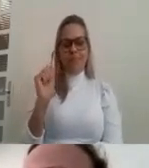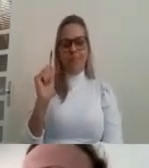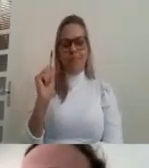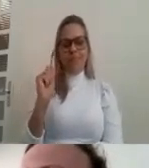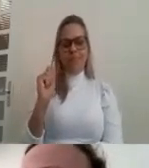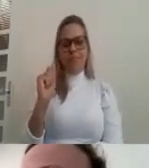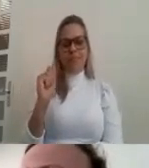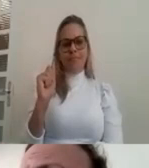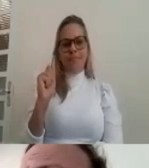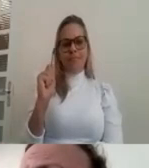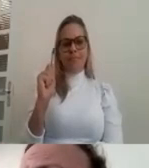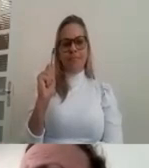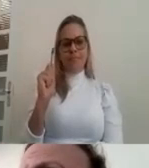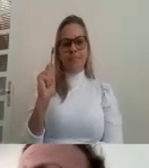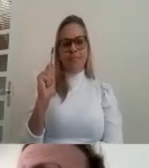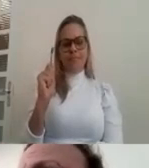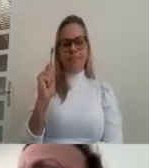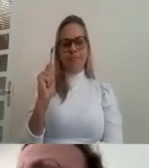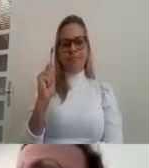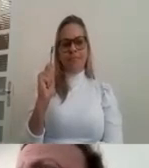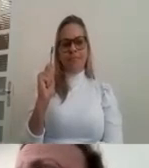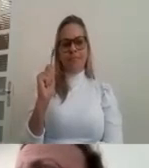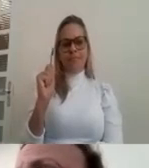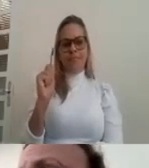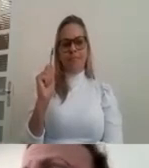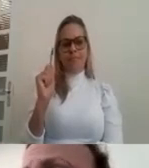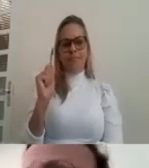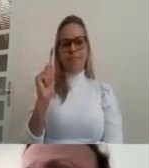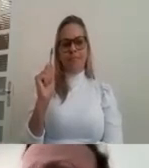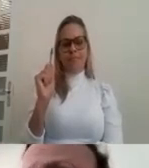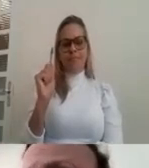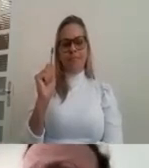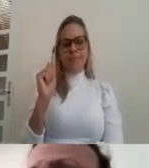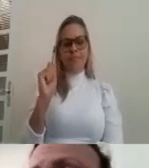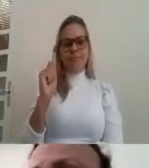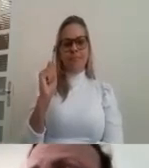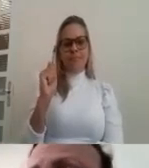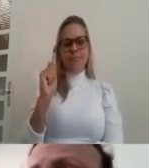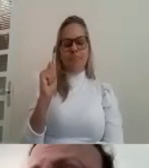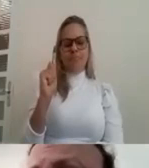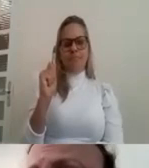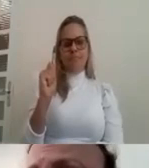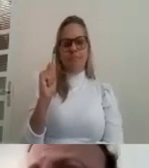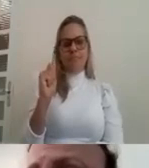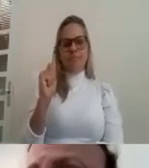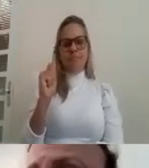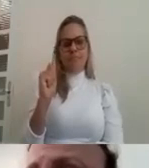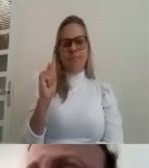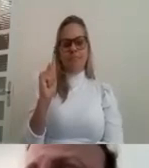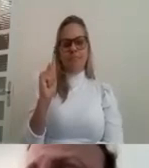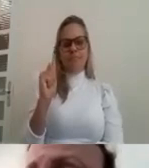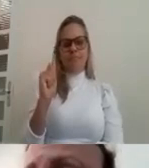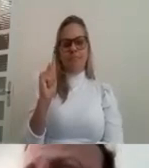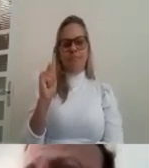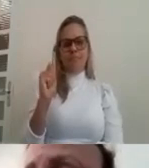não avanço. Então, eu preciso ter a percepção daquilo que eu fiz lá atrás para saber quem eu sou e saber no que